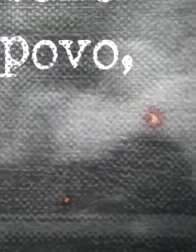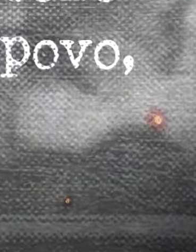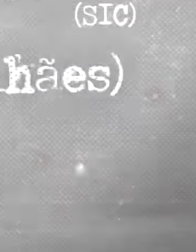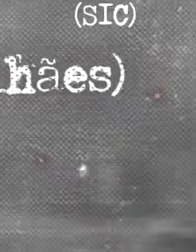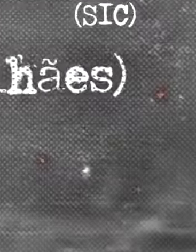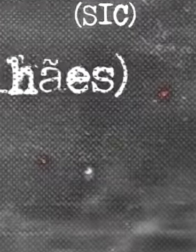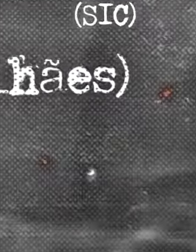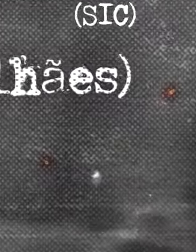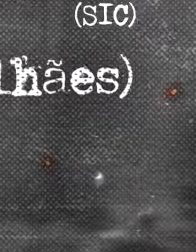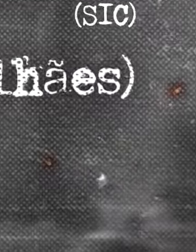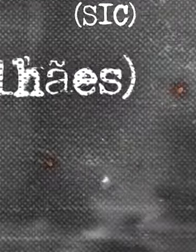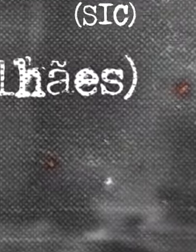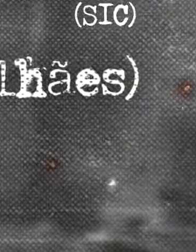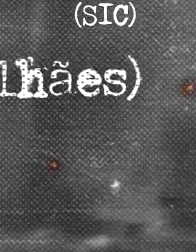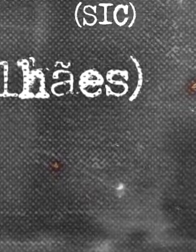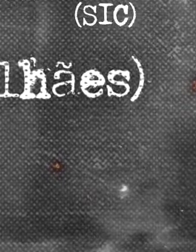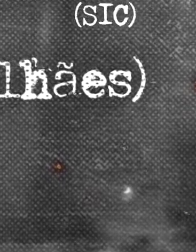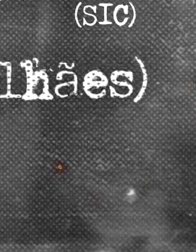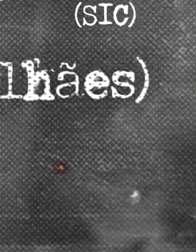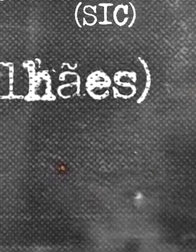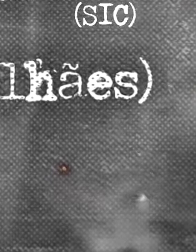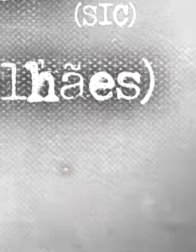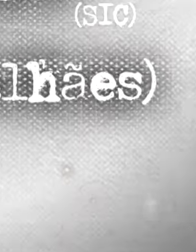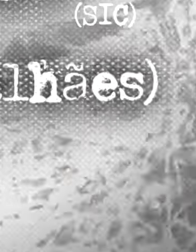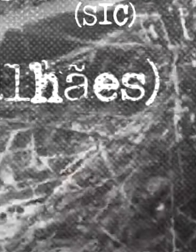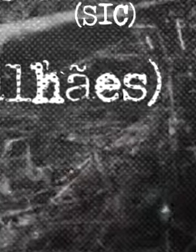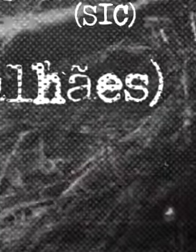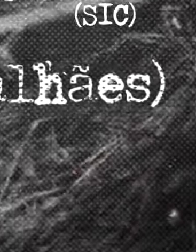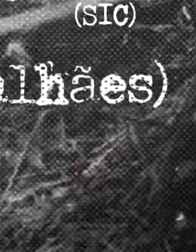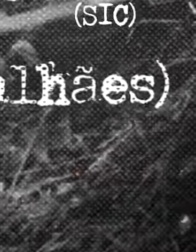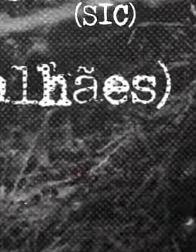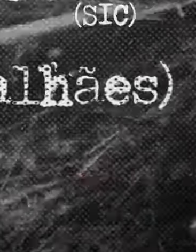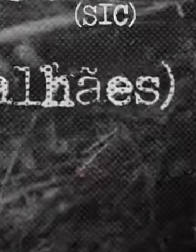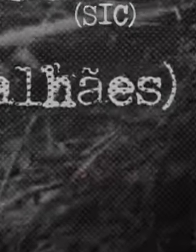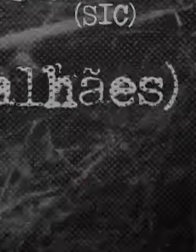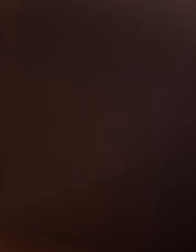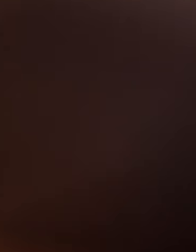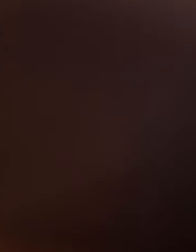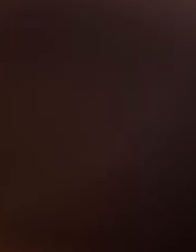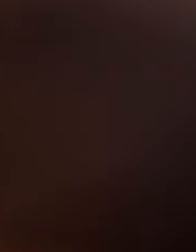povo, apoiando-nos somente nele e nos seus interesses.